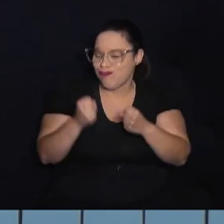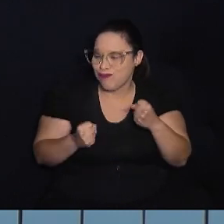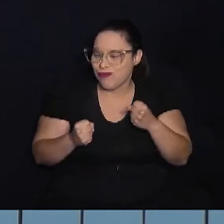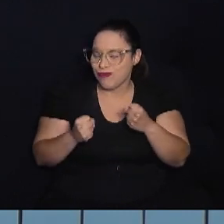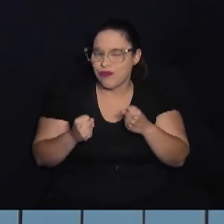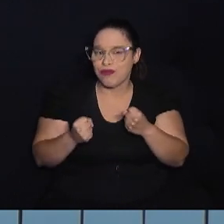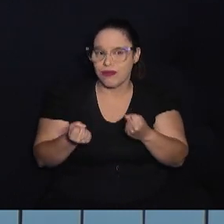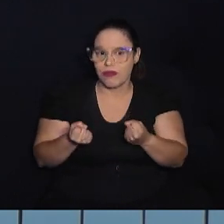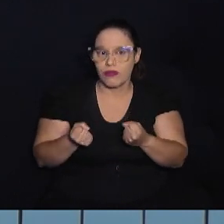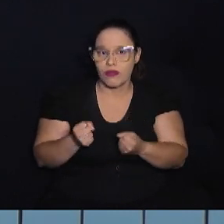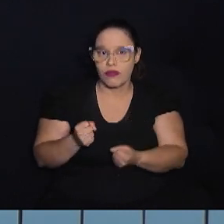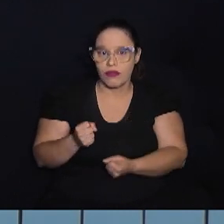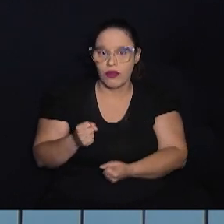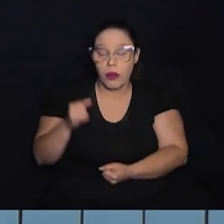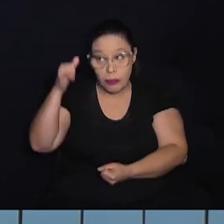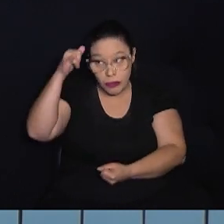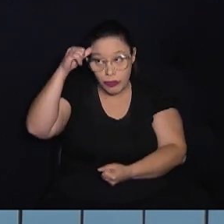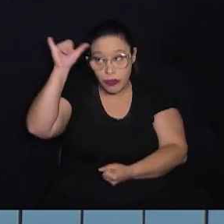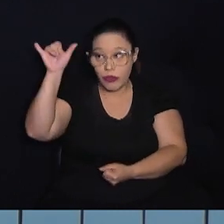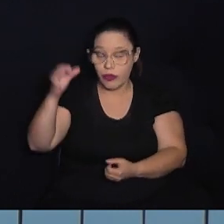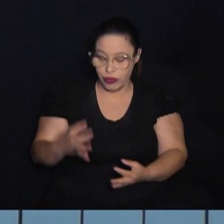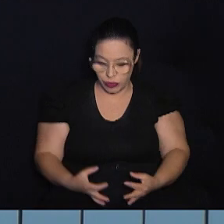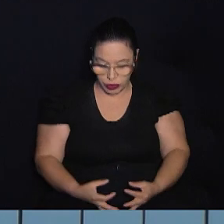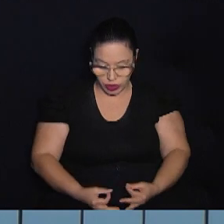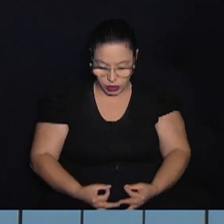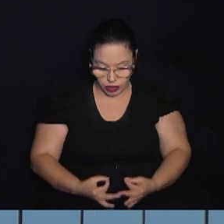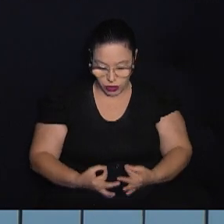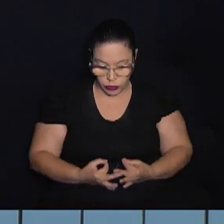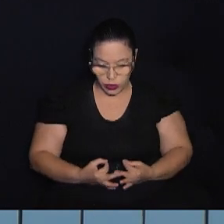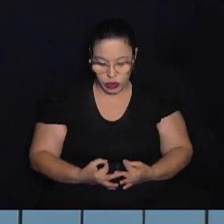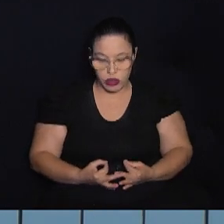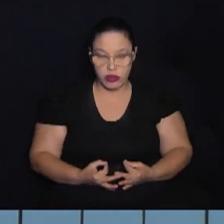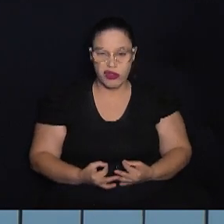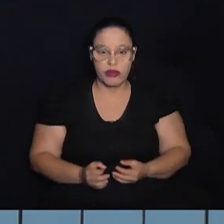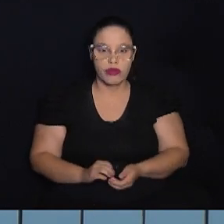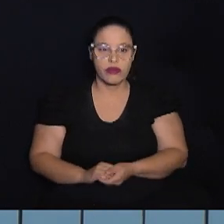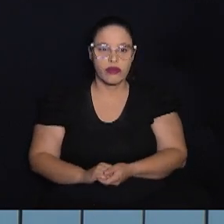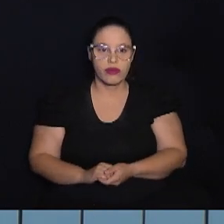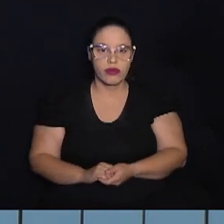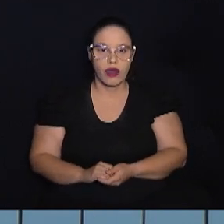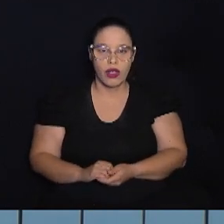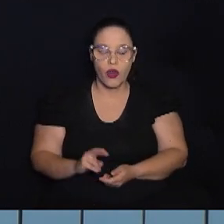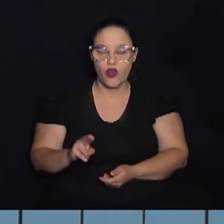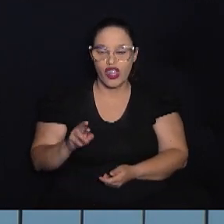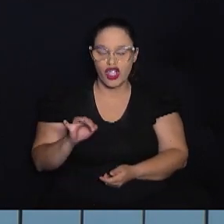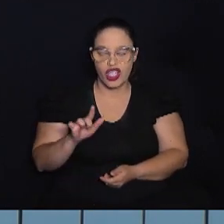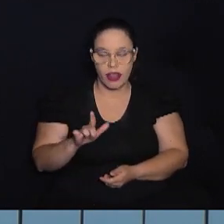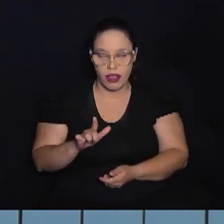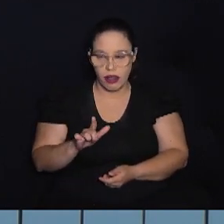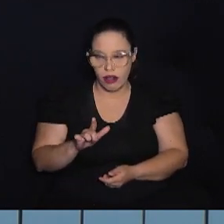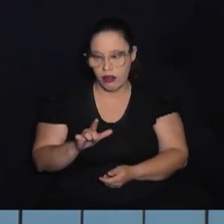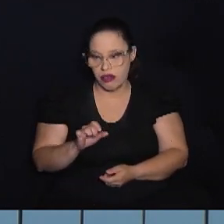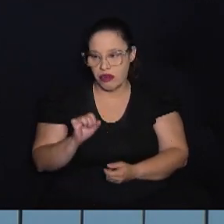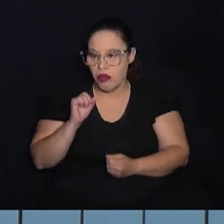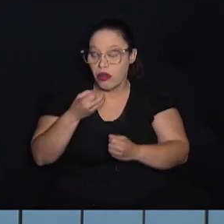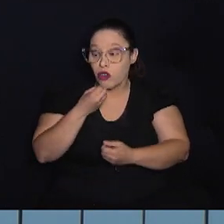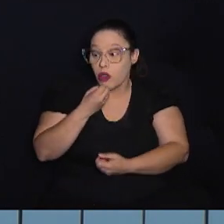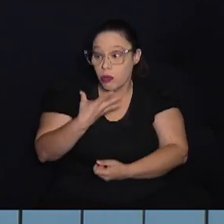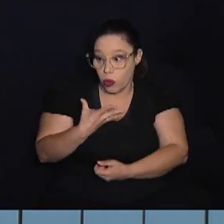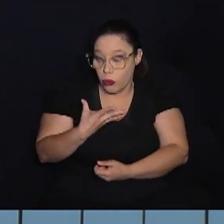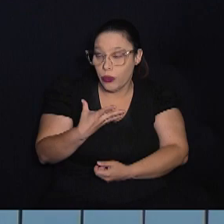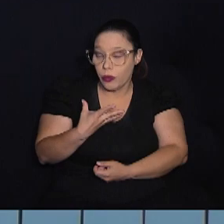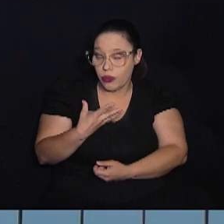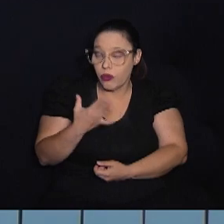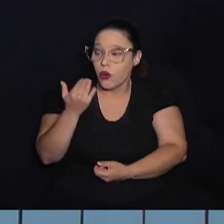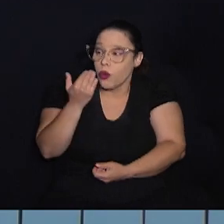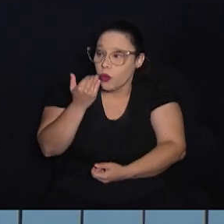aí prevenir o câncer de bexiga, algum vegetal que seja bom, né, o pessoal